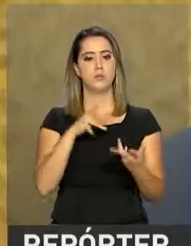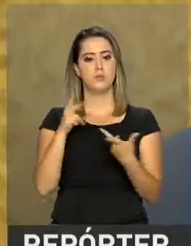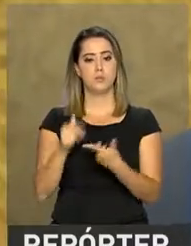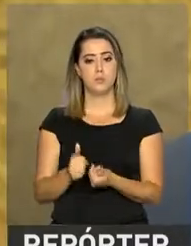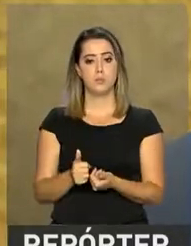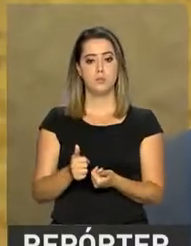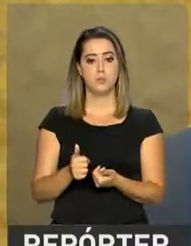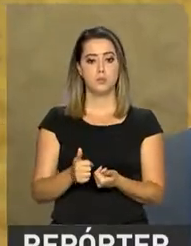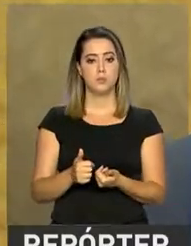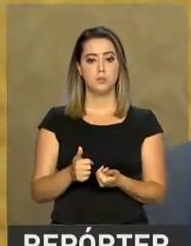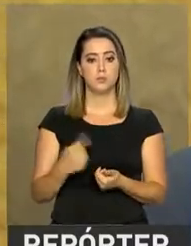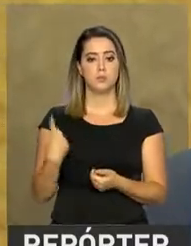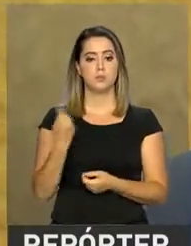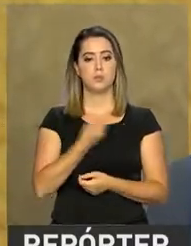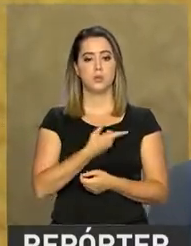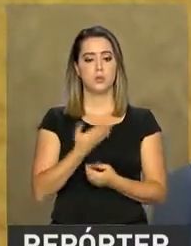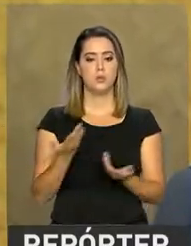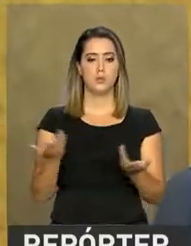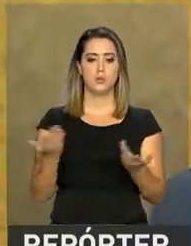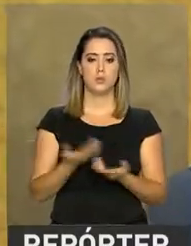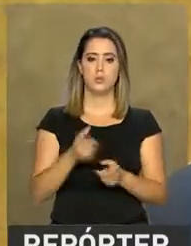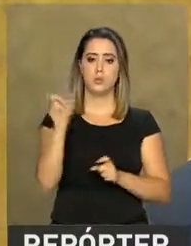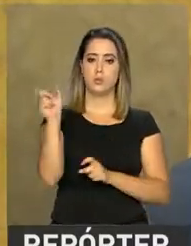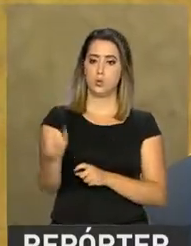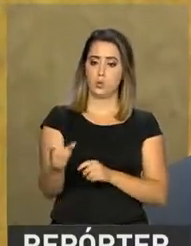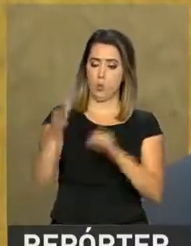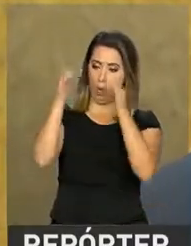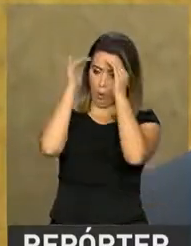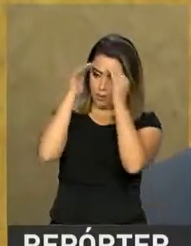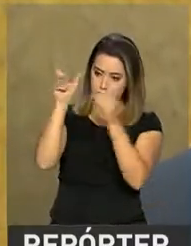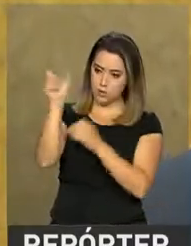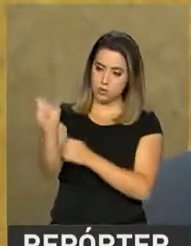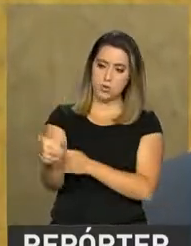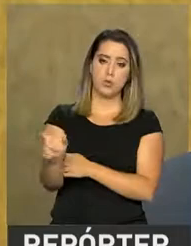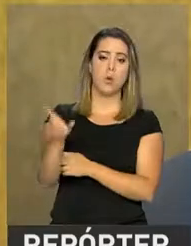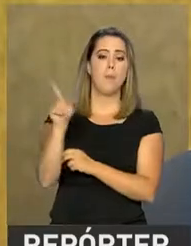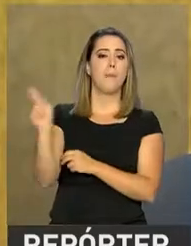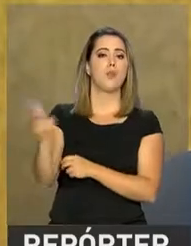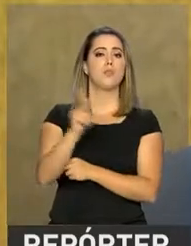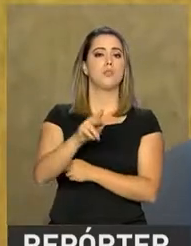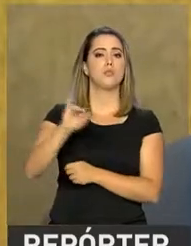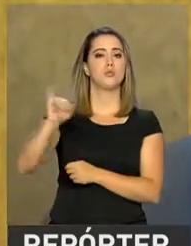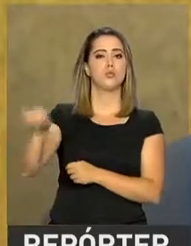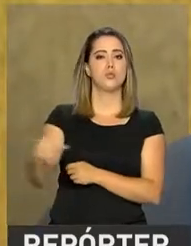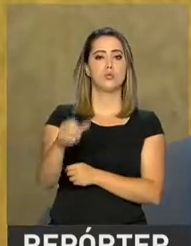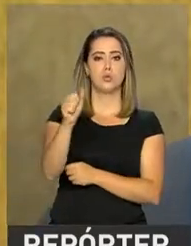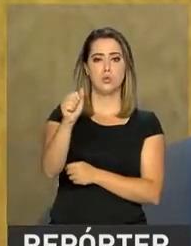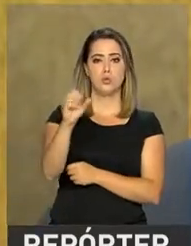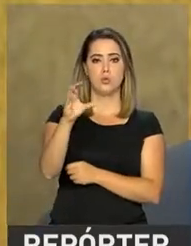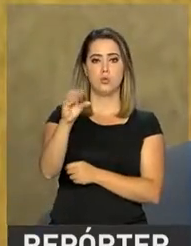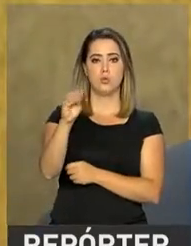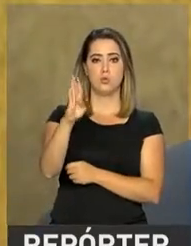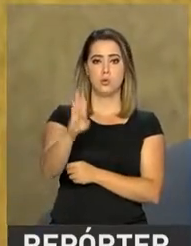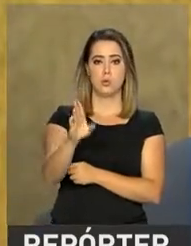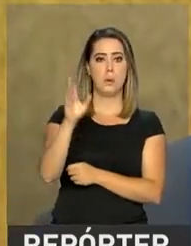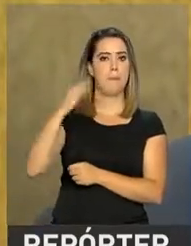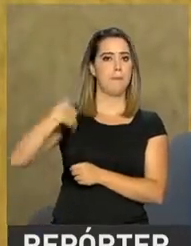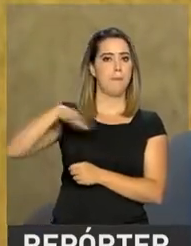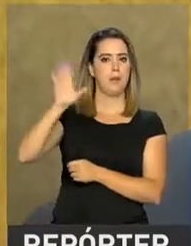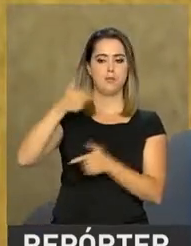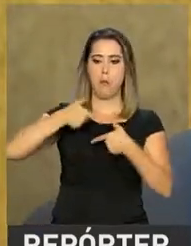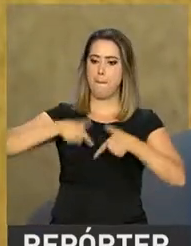mundo. O nosso homenageado, que representa isso, o professor Jacó Palles Júnior, é um dos matemáticos mais